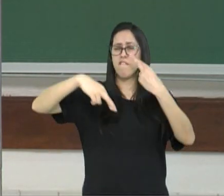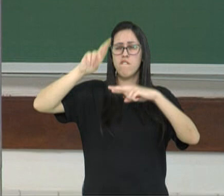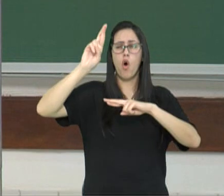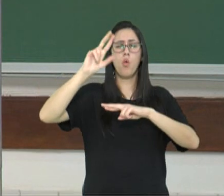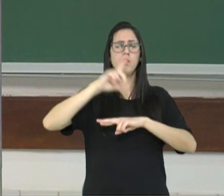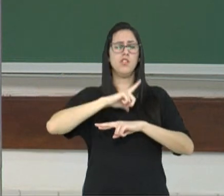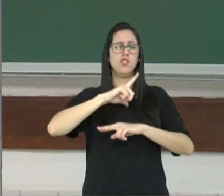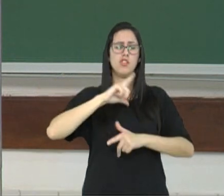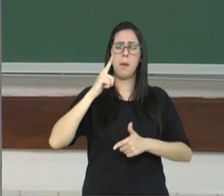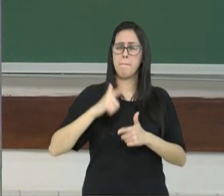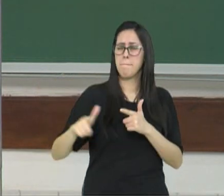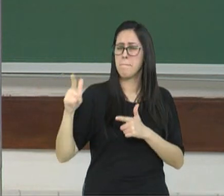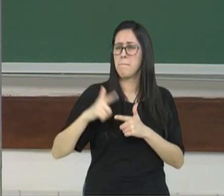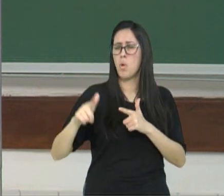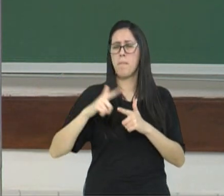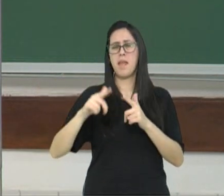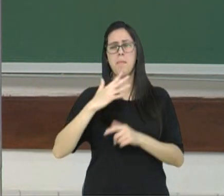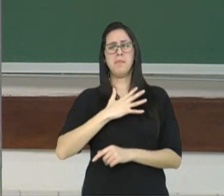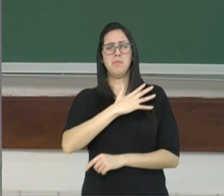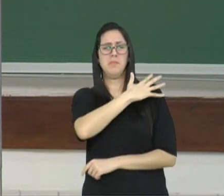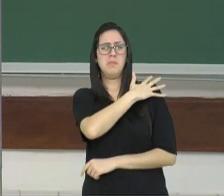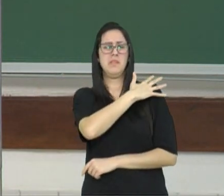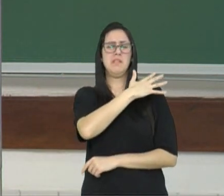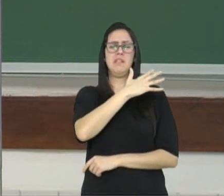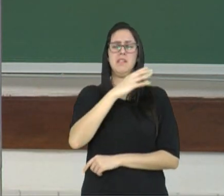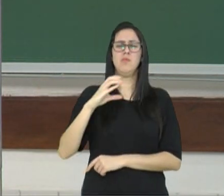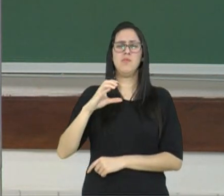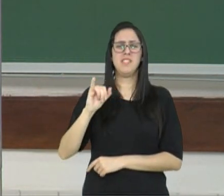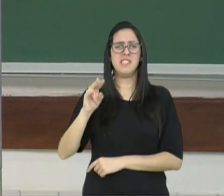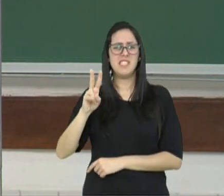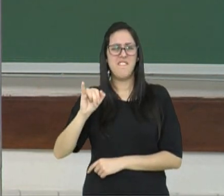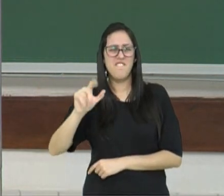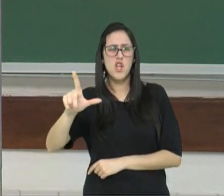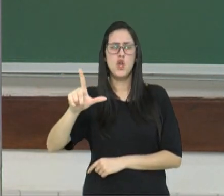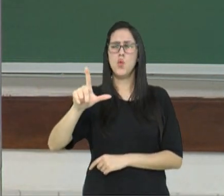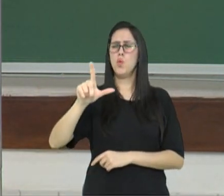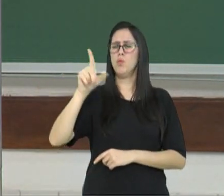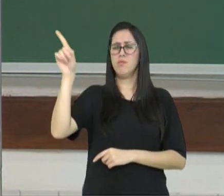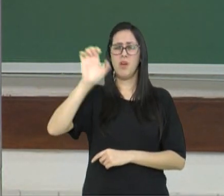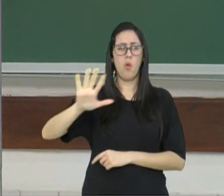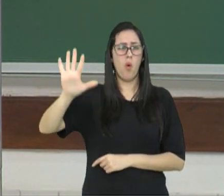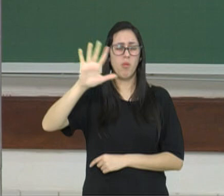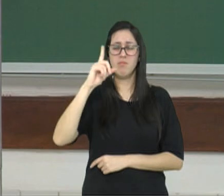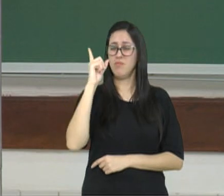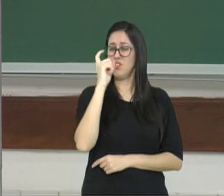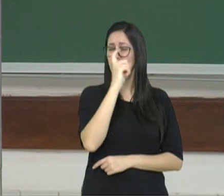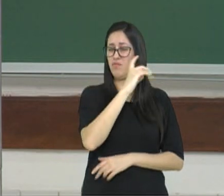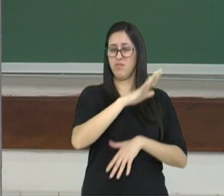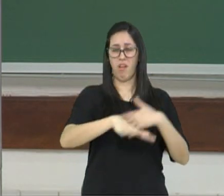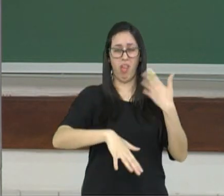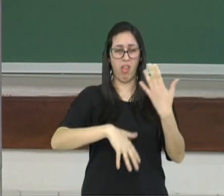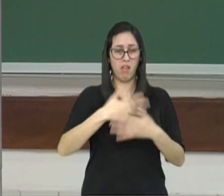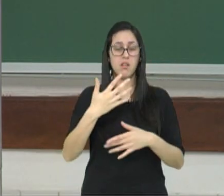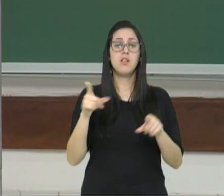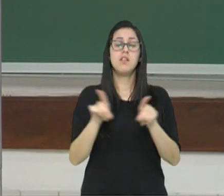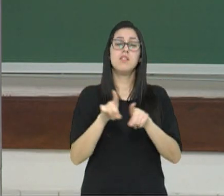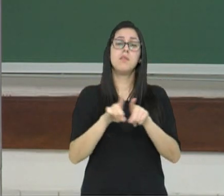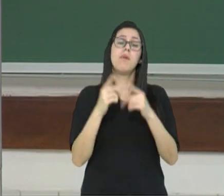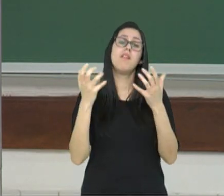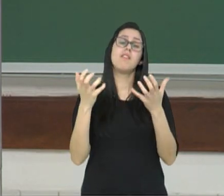vários problemas militares e civis na Europa. Outra coisa, busca por